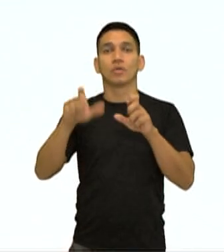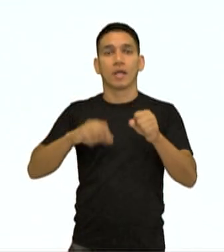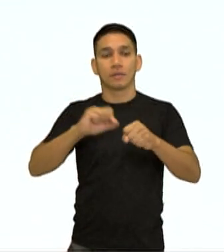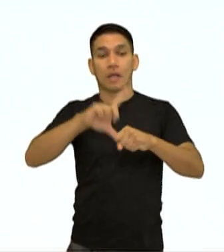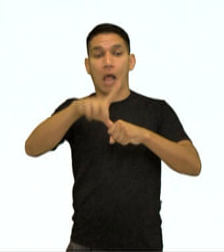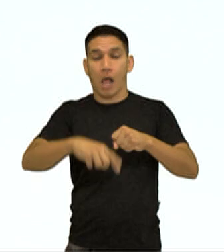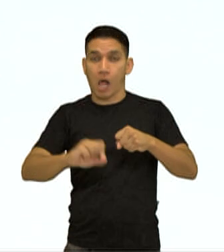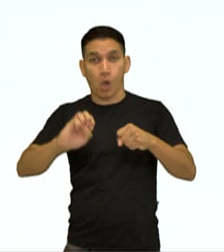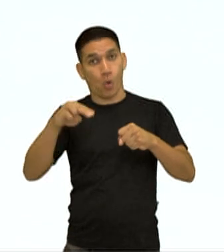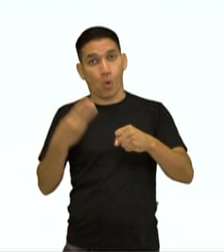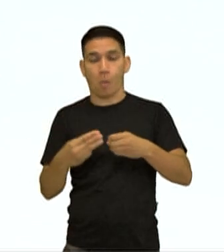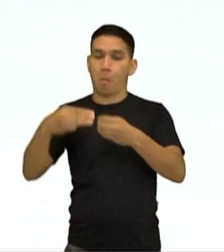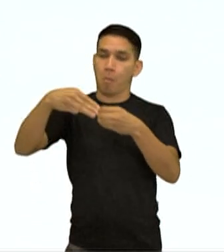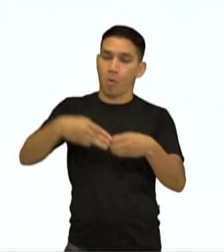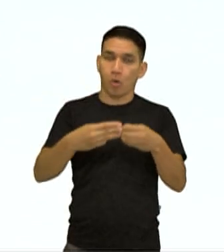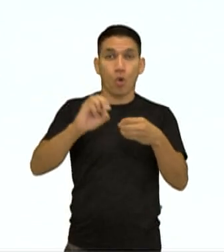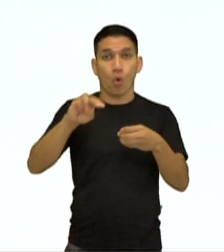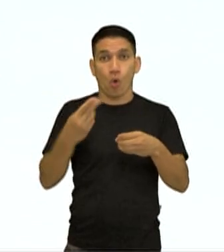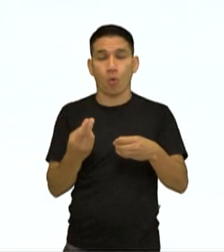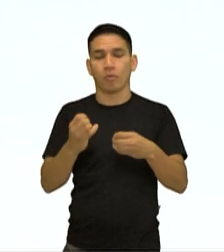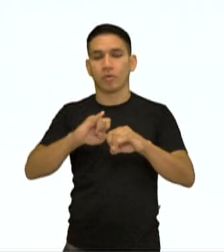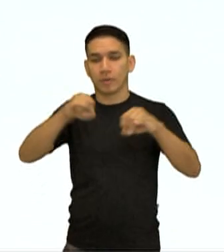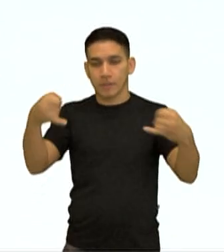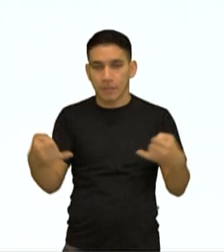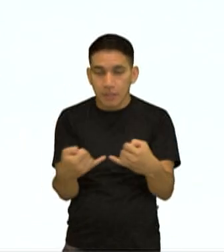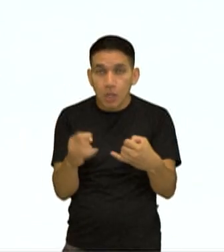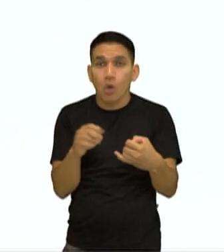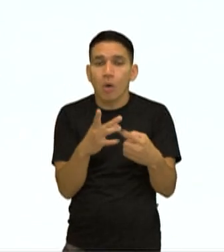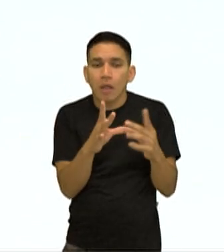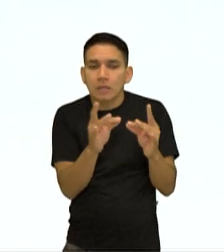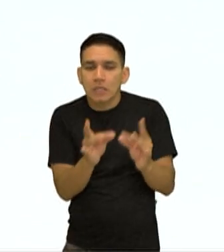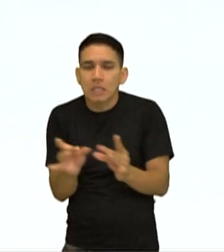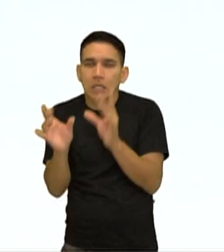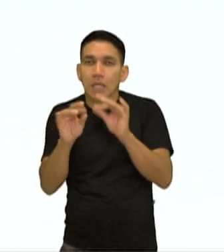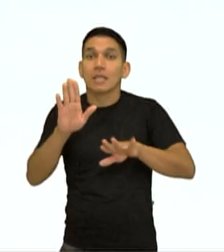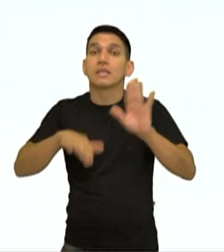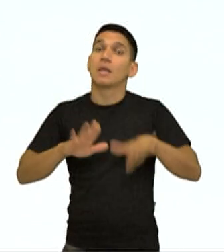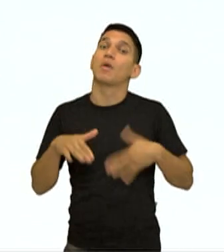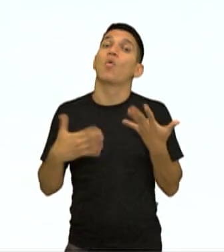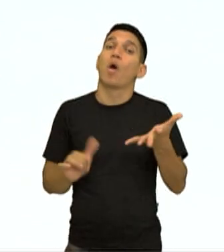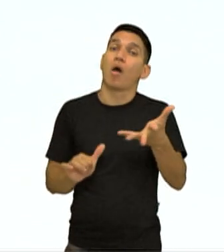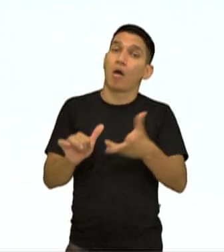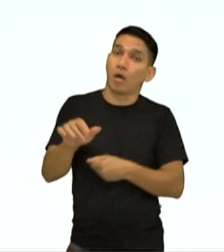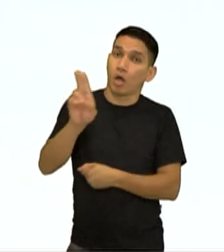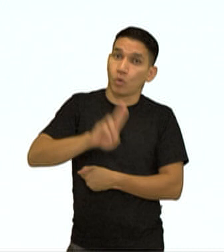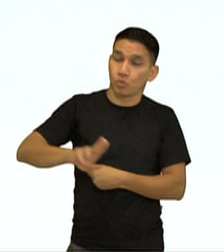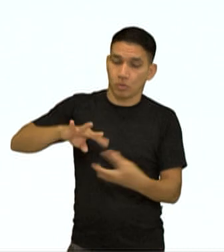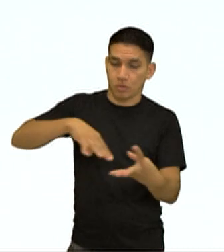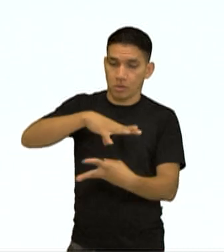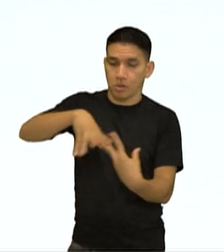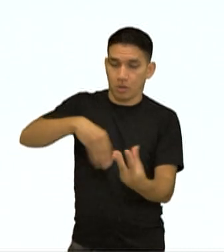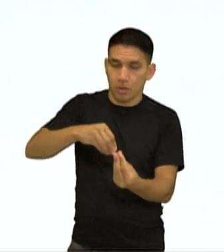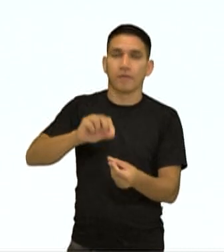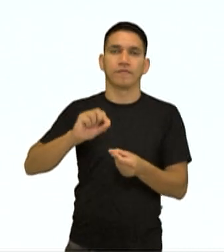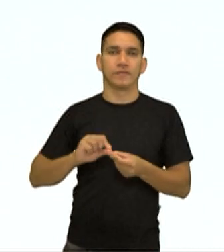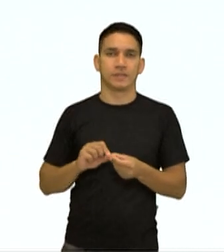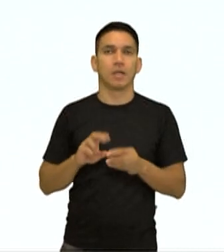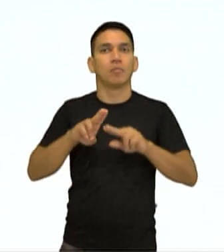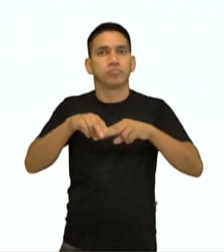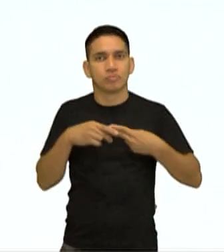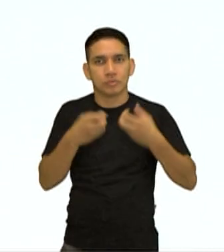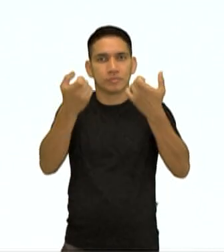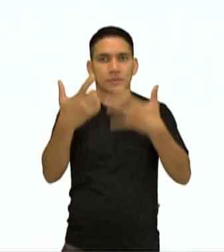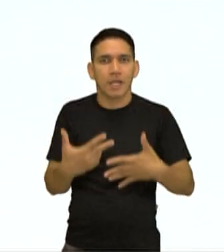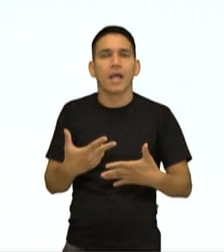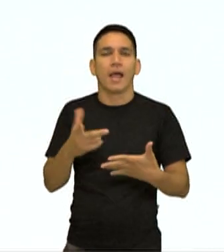átomos, moléculas, íons ou partículas, e aí depende de qual é a substância ou solução que eu estou tratando. Por isso a gente diz